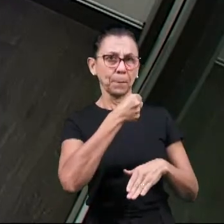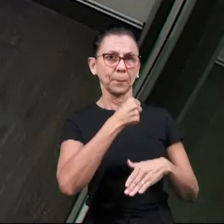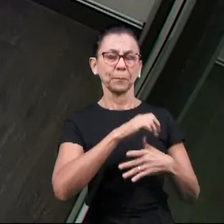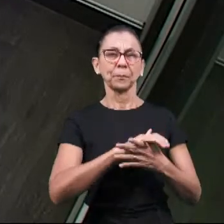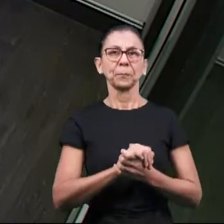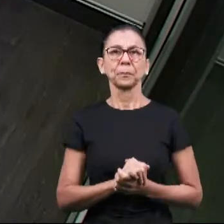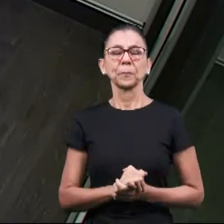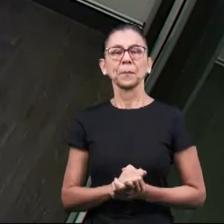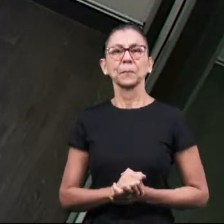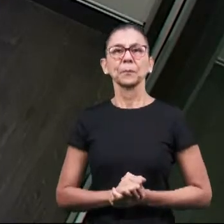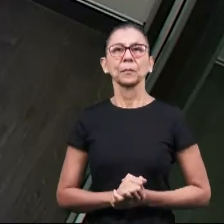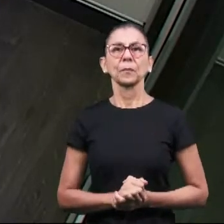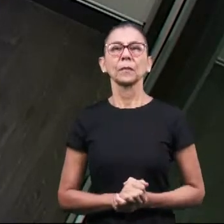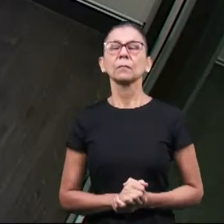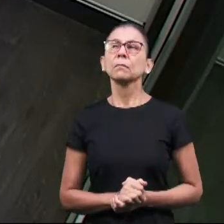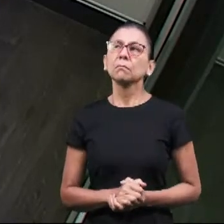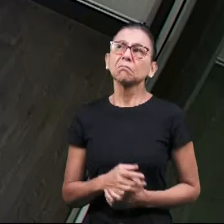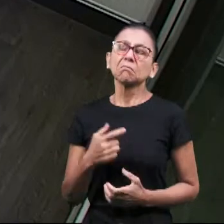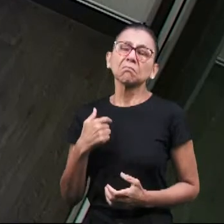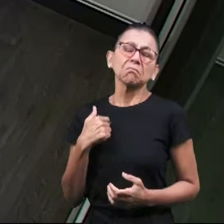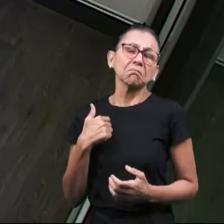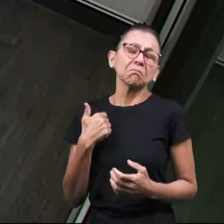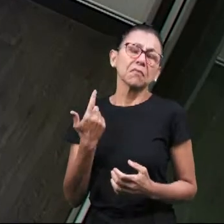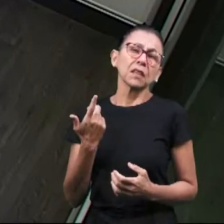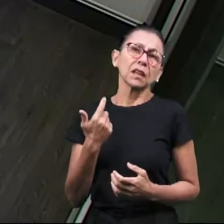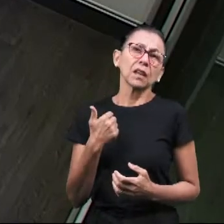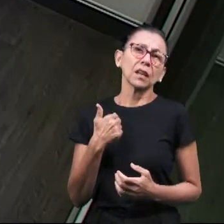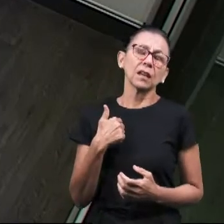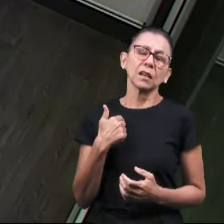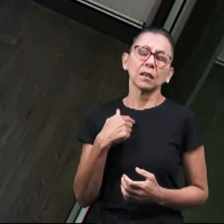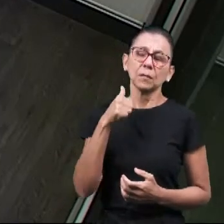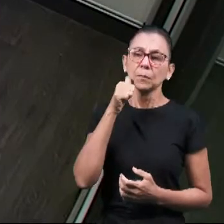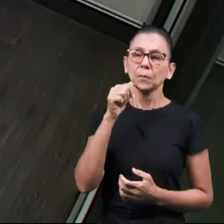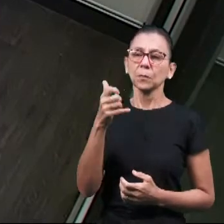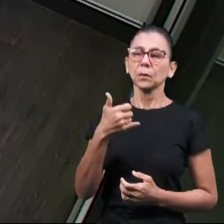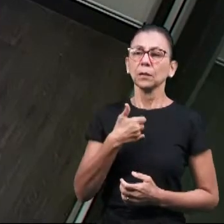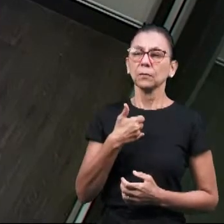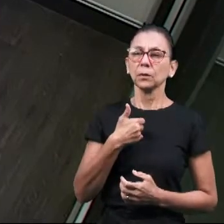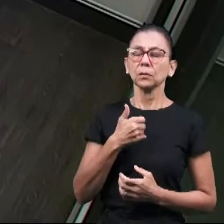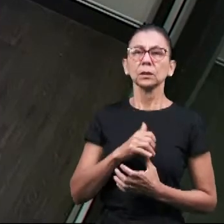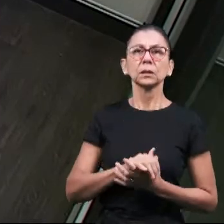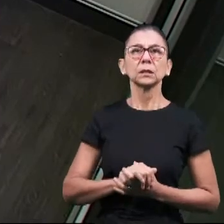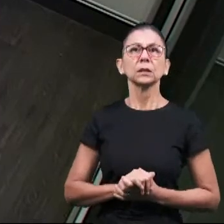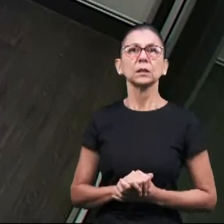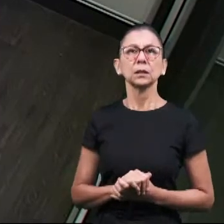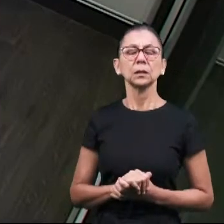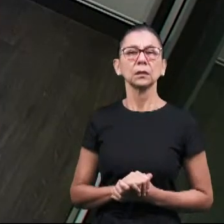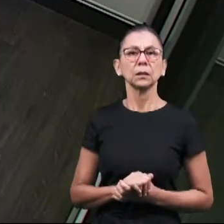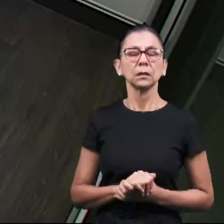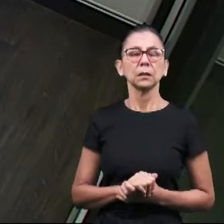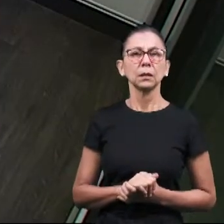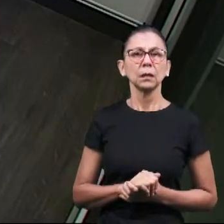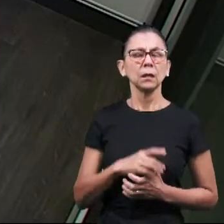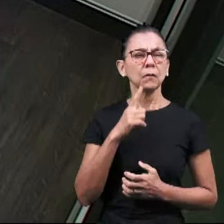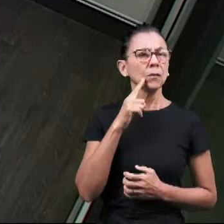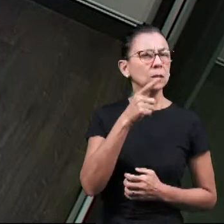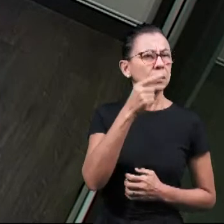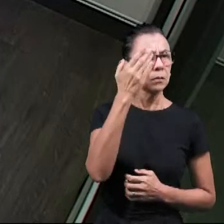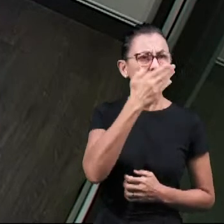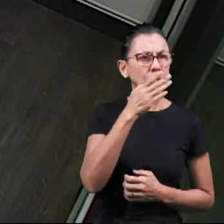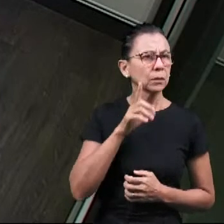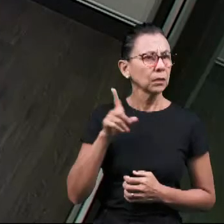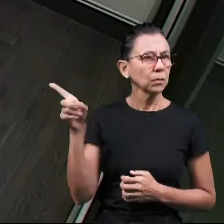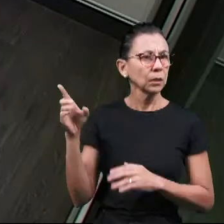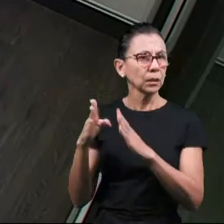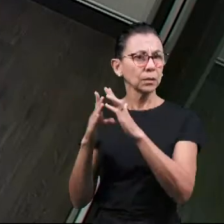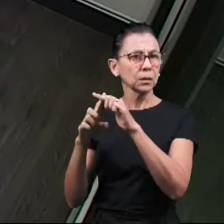eu cheguei em casa e falou, fui na igreja ontem à noite, a vizinha me chamou pra ir na igreja. Eu falei, que igreja? Falou, uma igreja nova que abriu aqui no bairro aqui, igreja